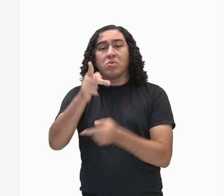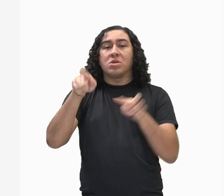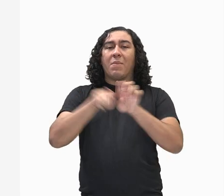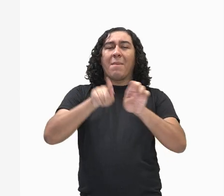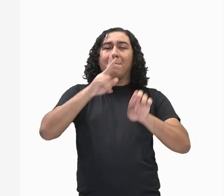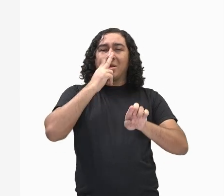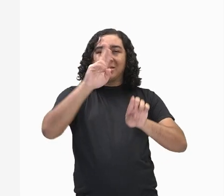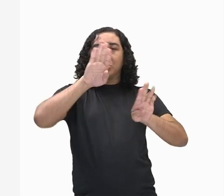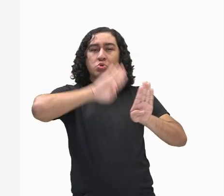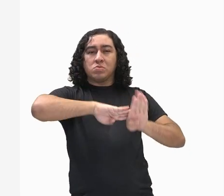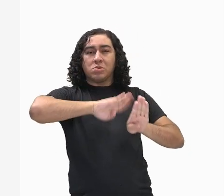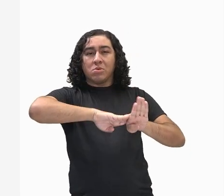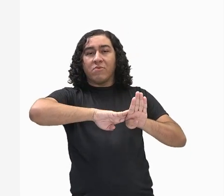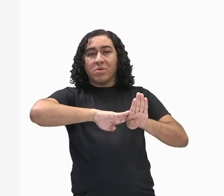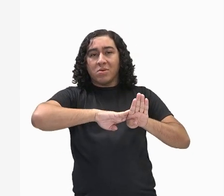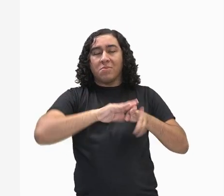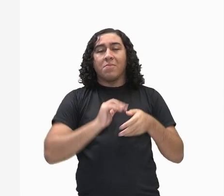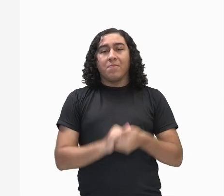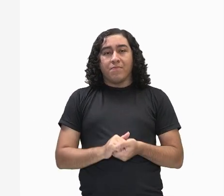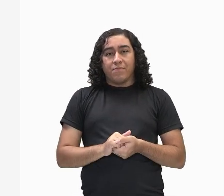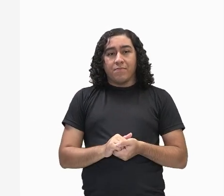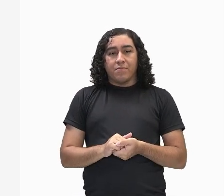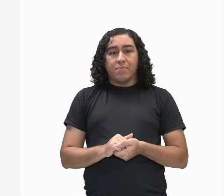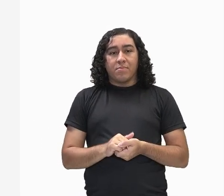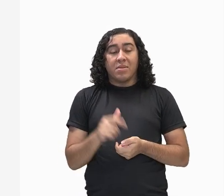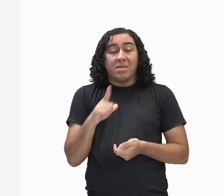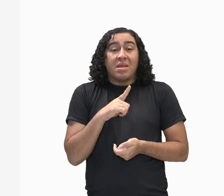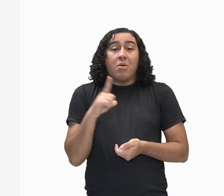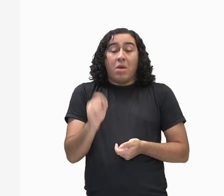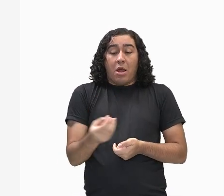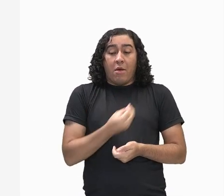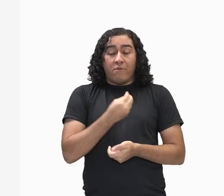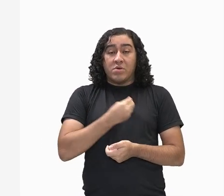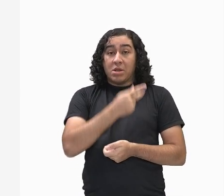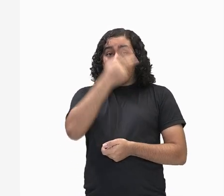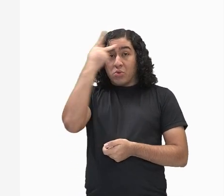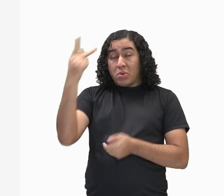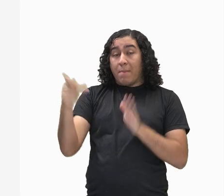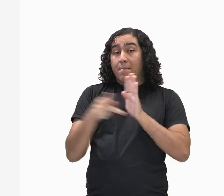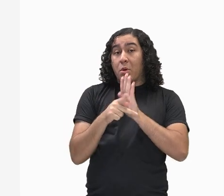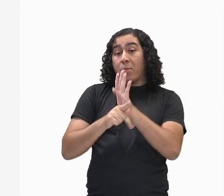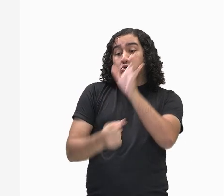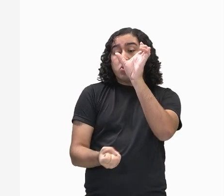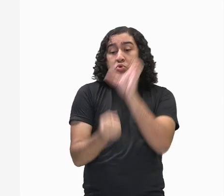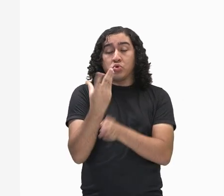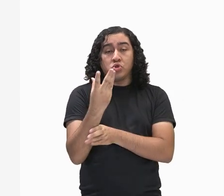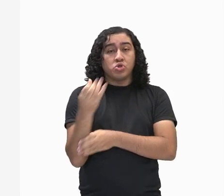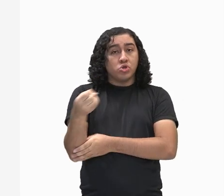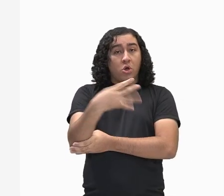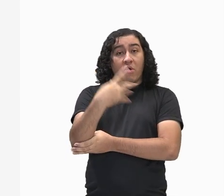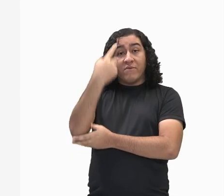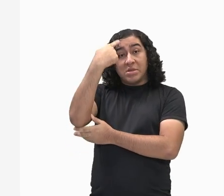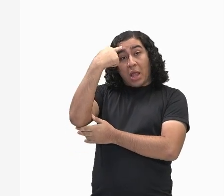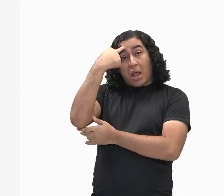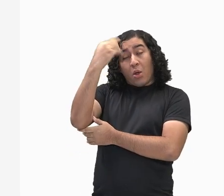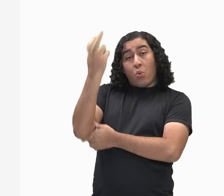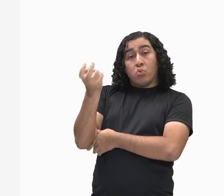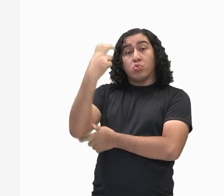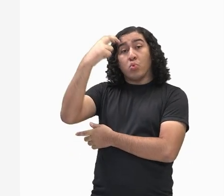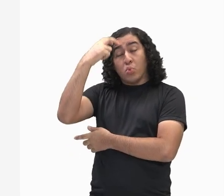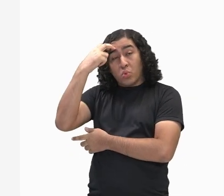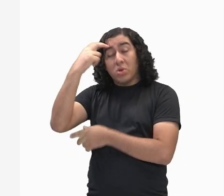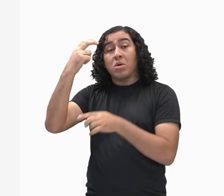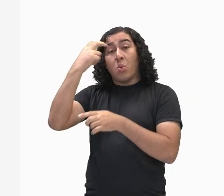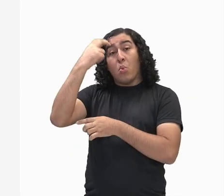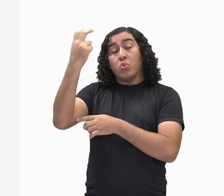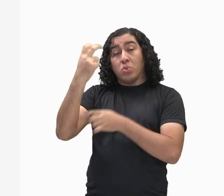subjetivação, não é isso? Ou seja, a realidade interior do sujeito. Surge essa nova ideia de culturas, de grupos,